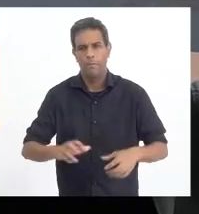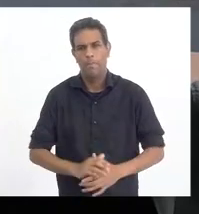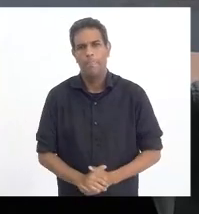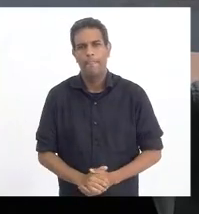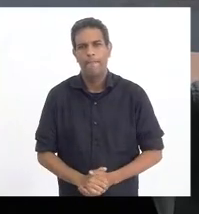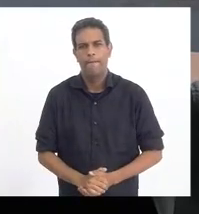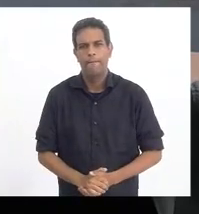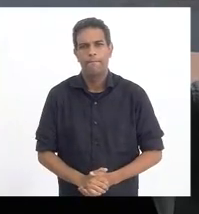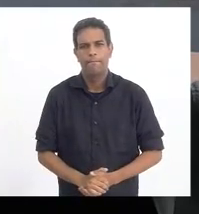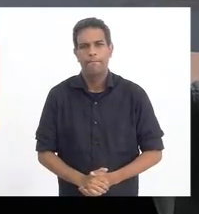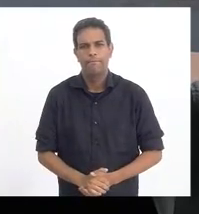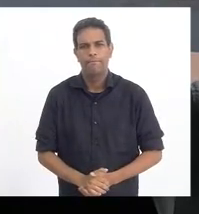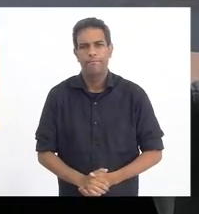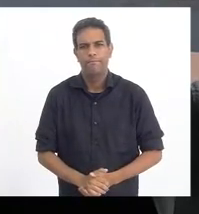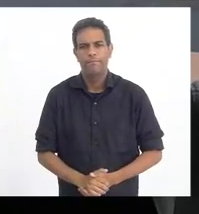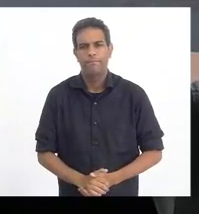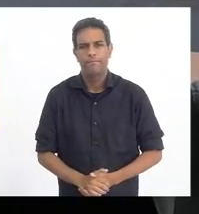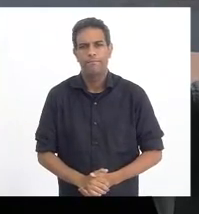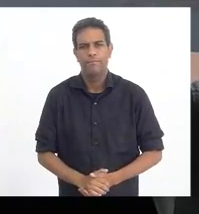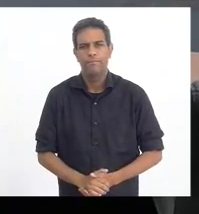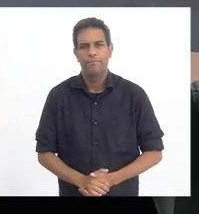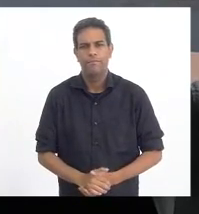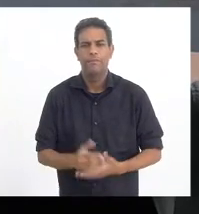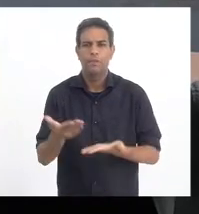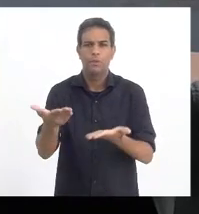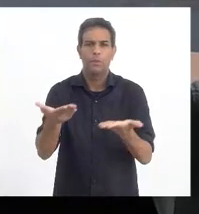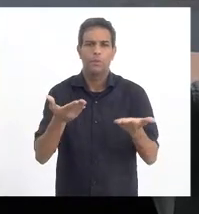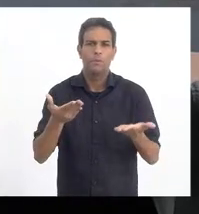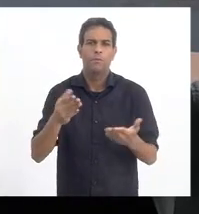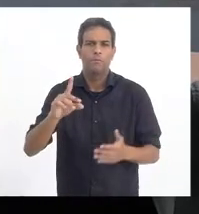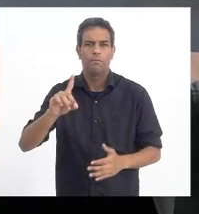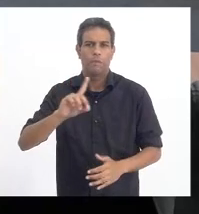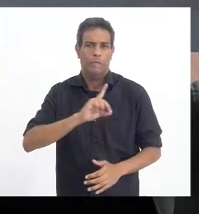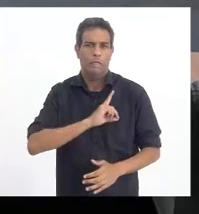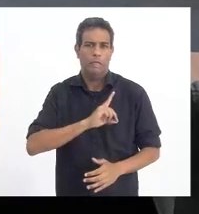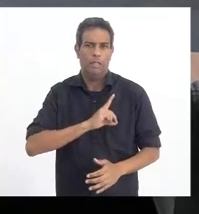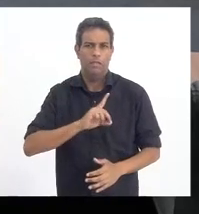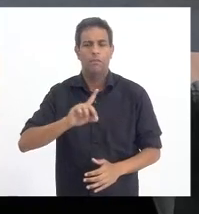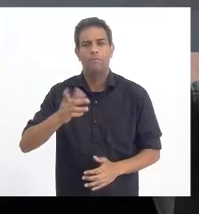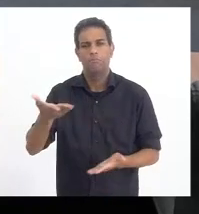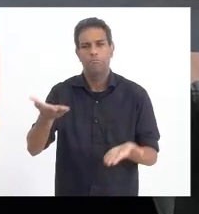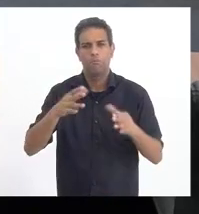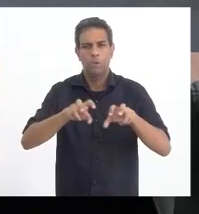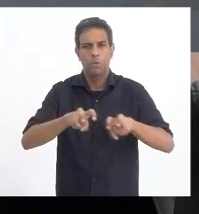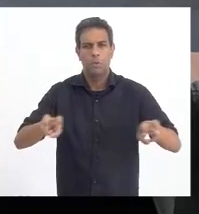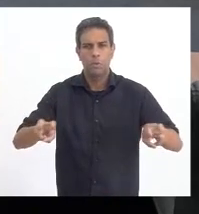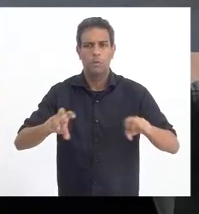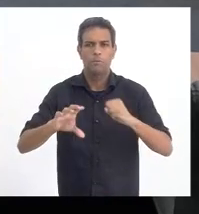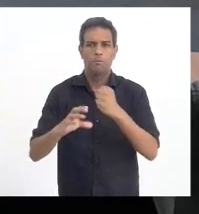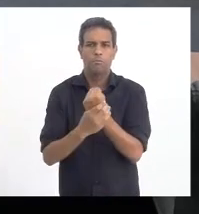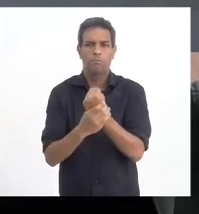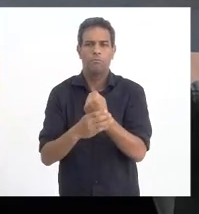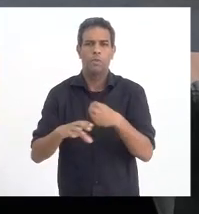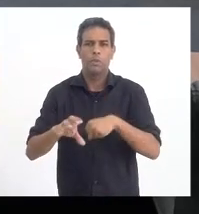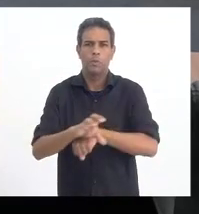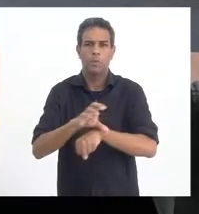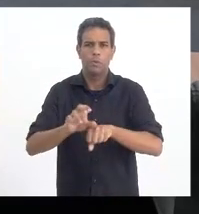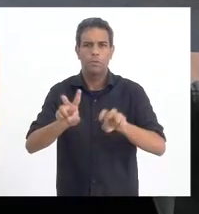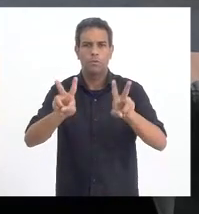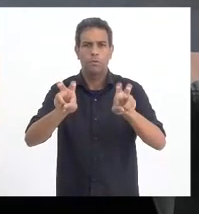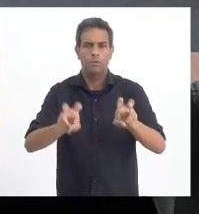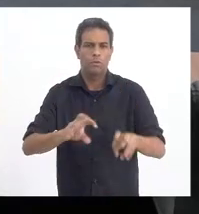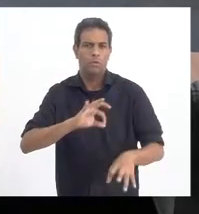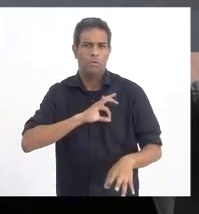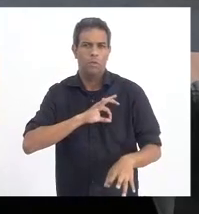queria convidar deputada Martha Rocha excelência Deputado delegado Carlos Augusto presidente da Comissão de segurança pública e assuntos de